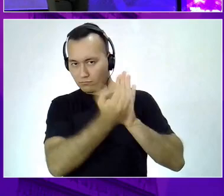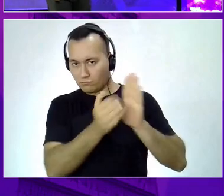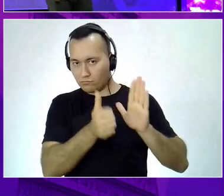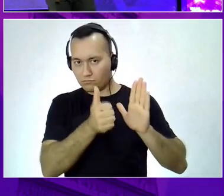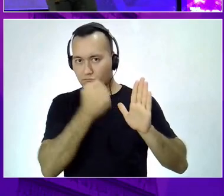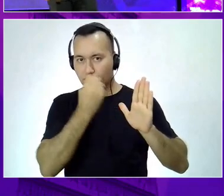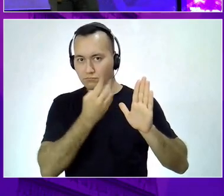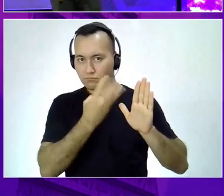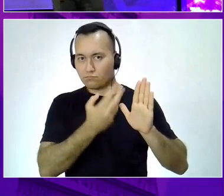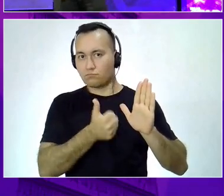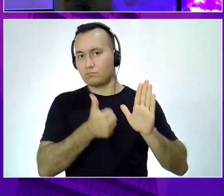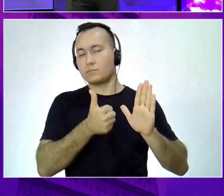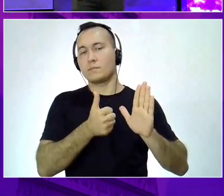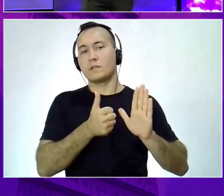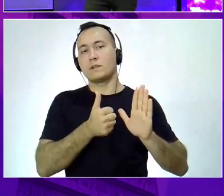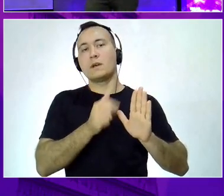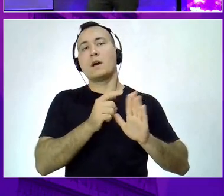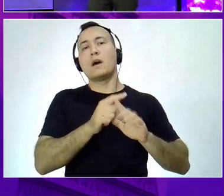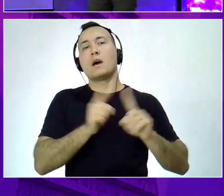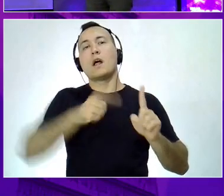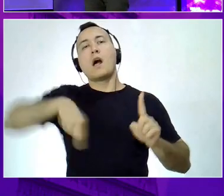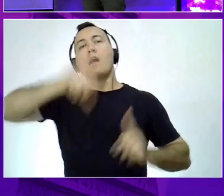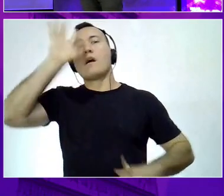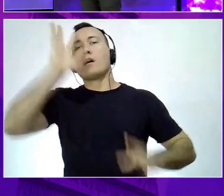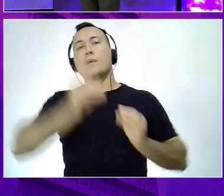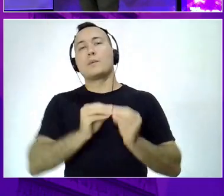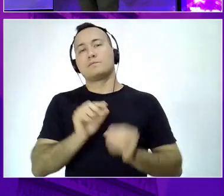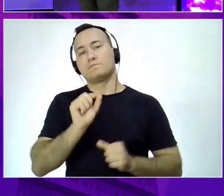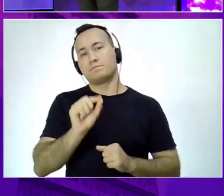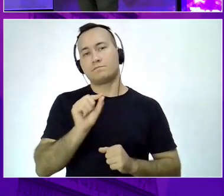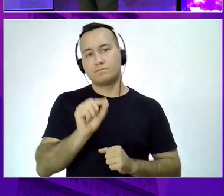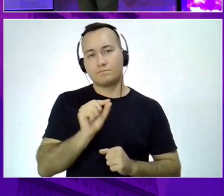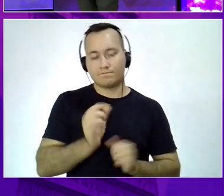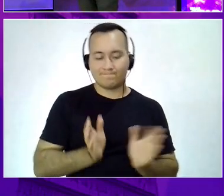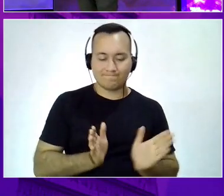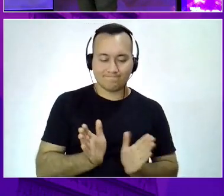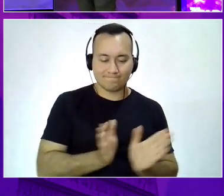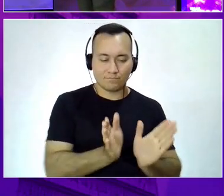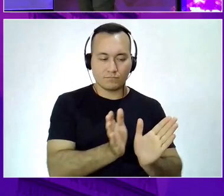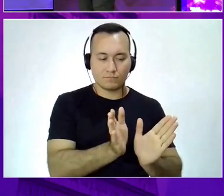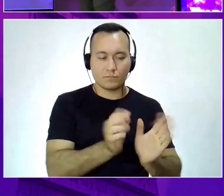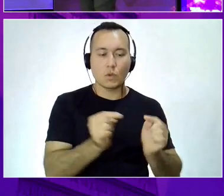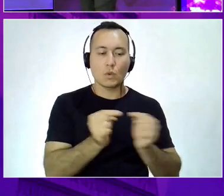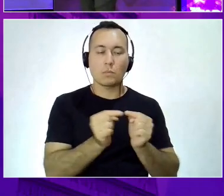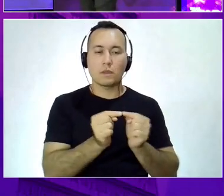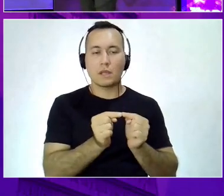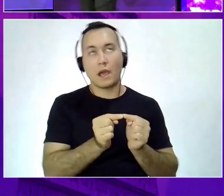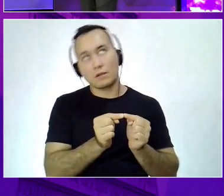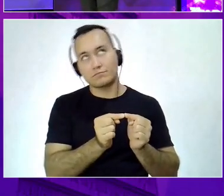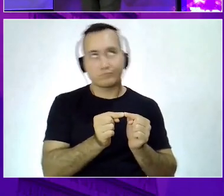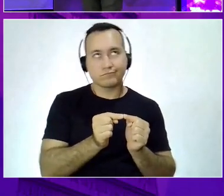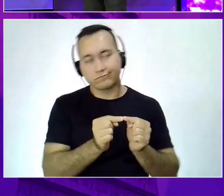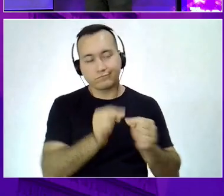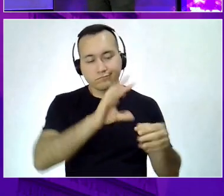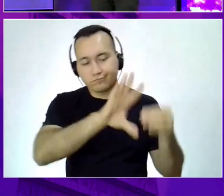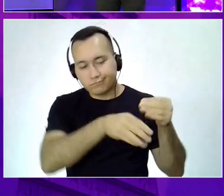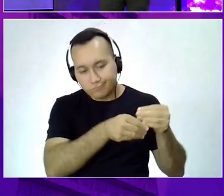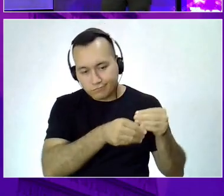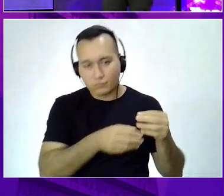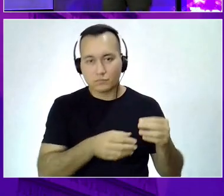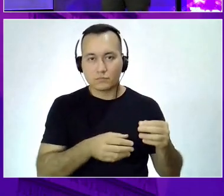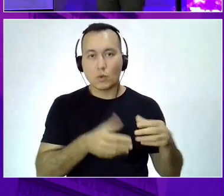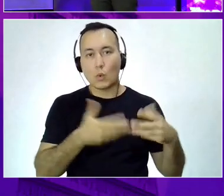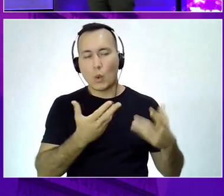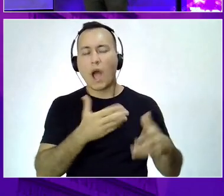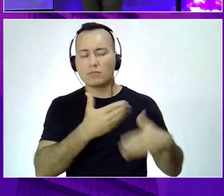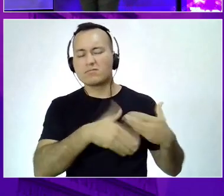olhada como um produto, e sim apenas como um commodity ou como um item que você pode deixar para